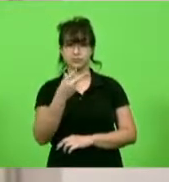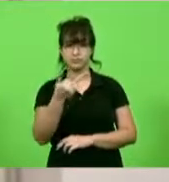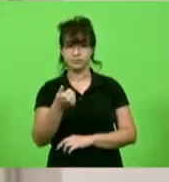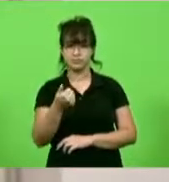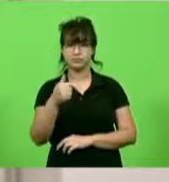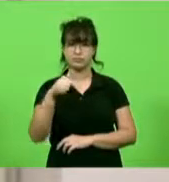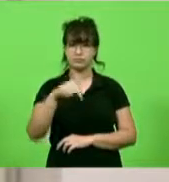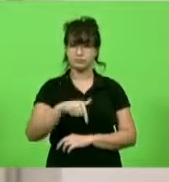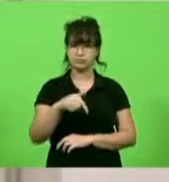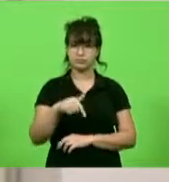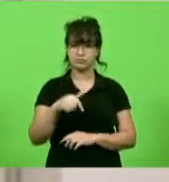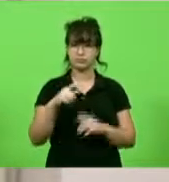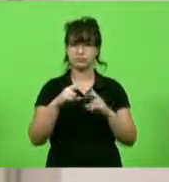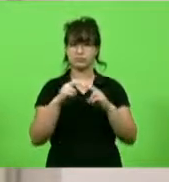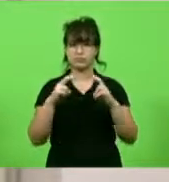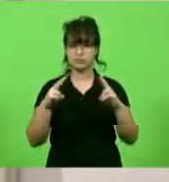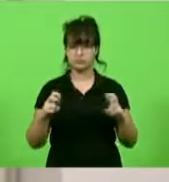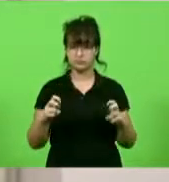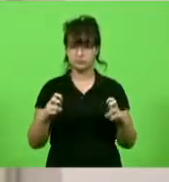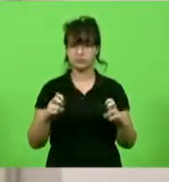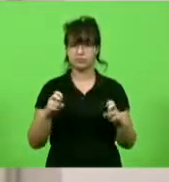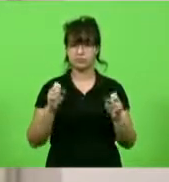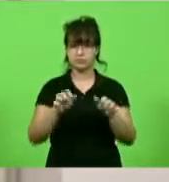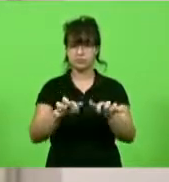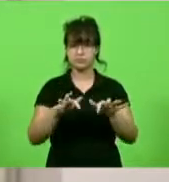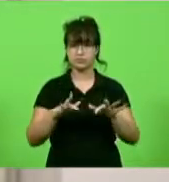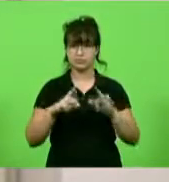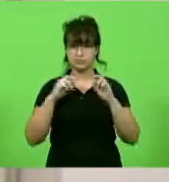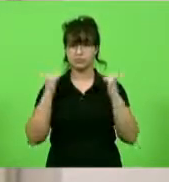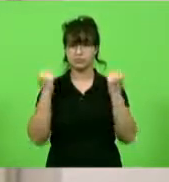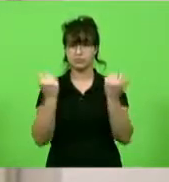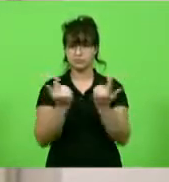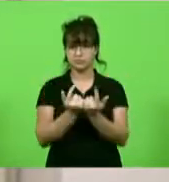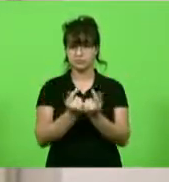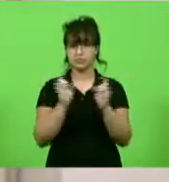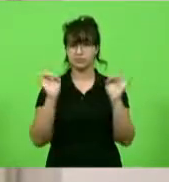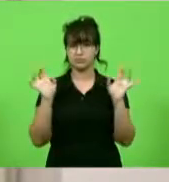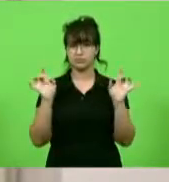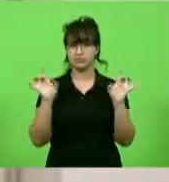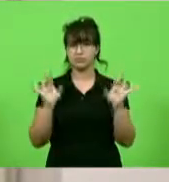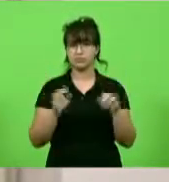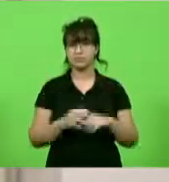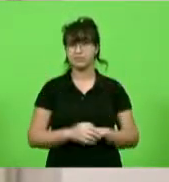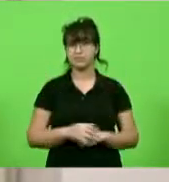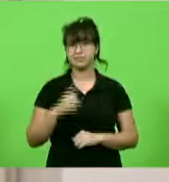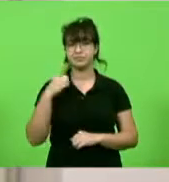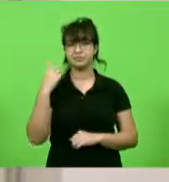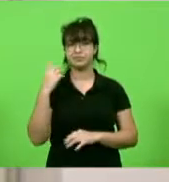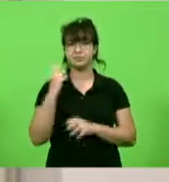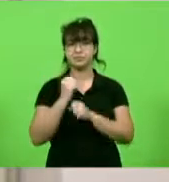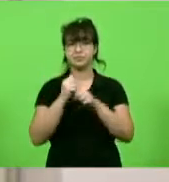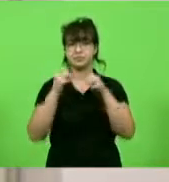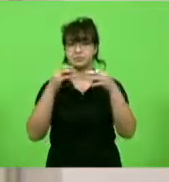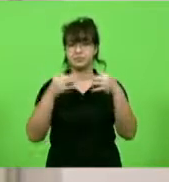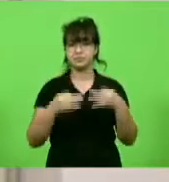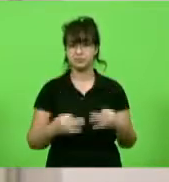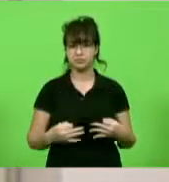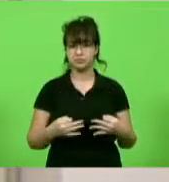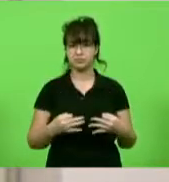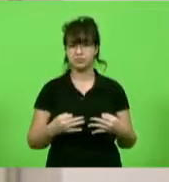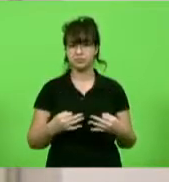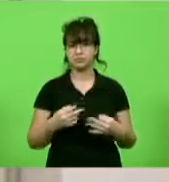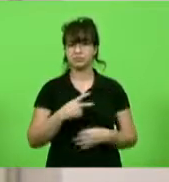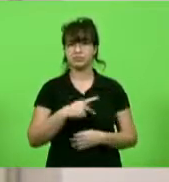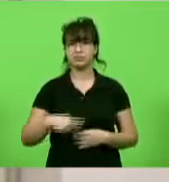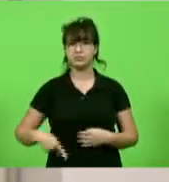Catarina, reuniu-se a Assembleia Legislativa em sessão ordinária. Havendo quórum regimental para deliberação, o senhor